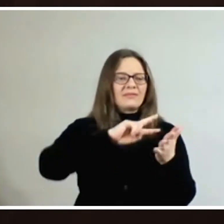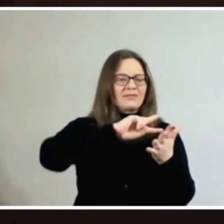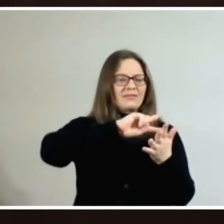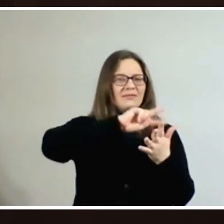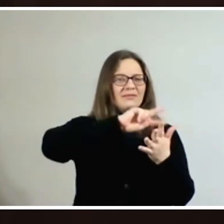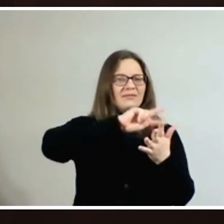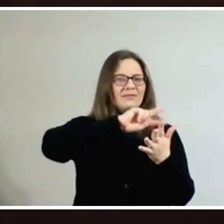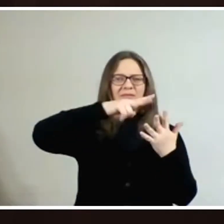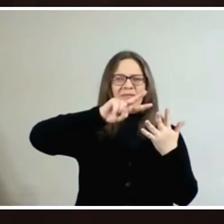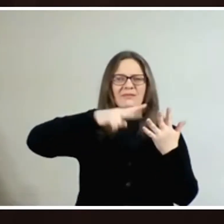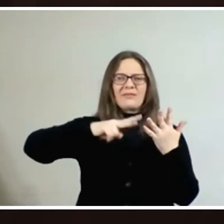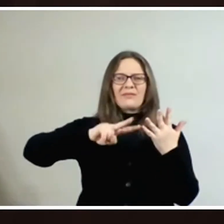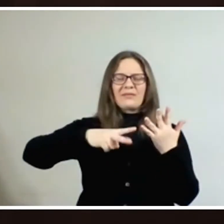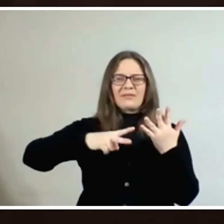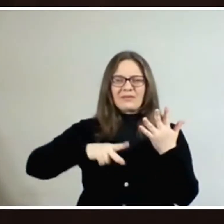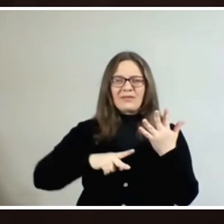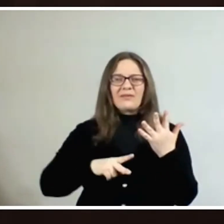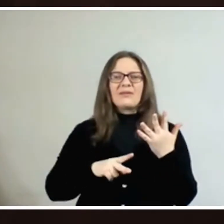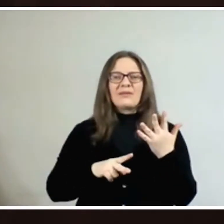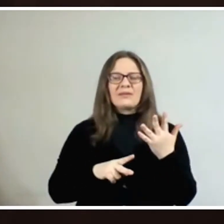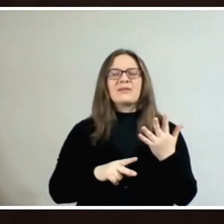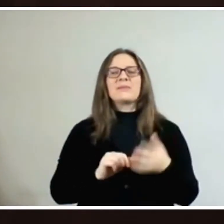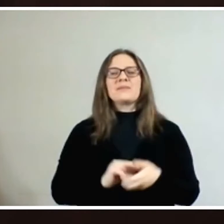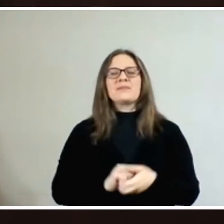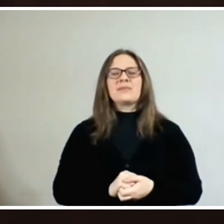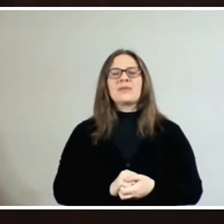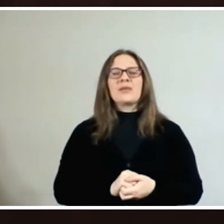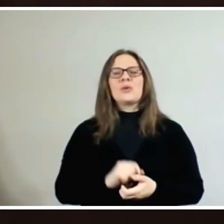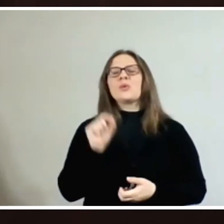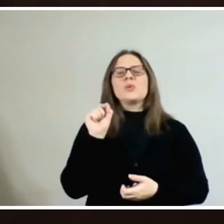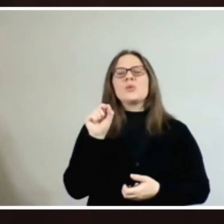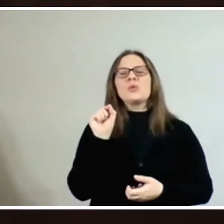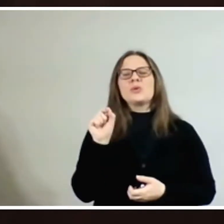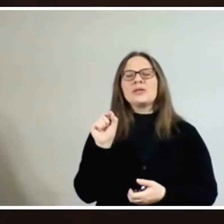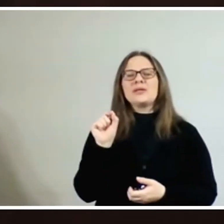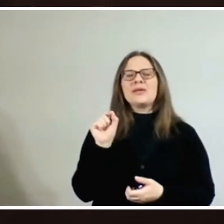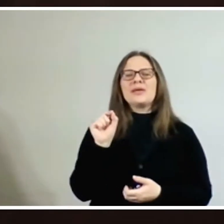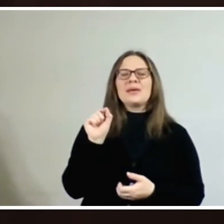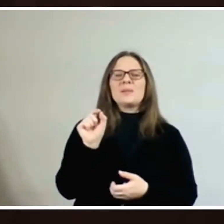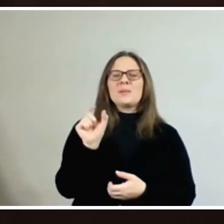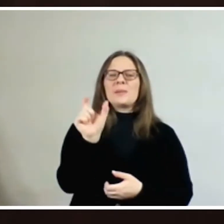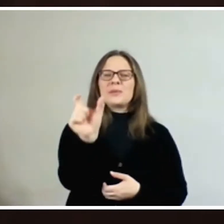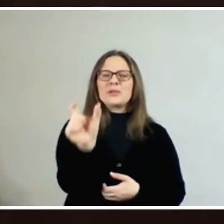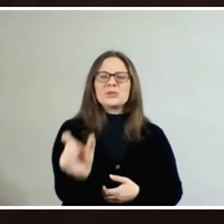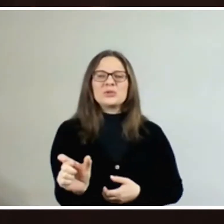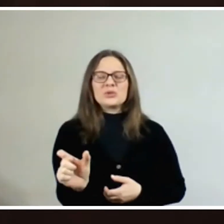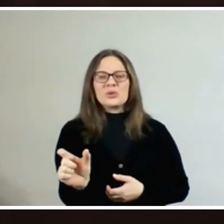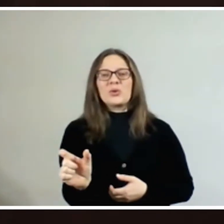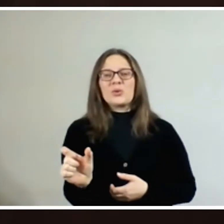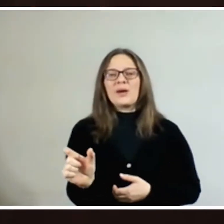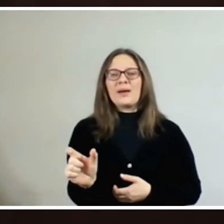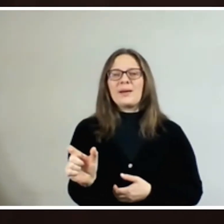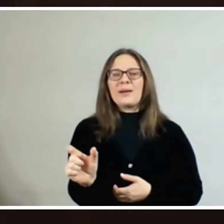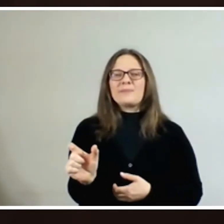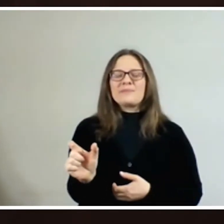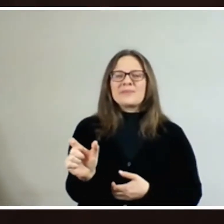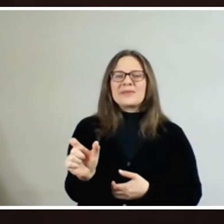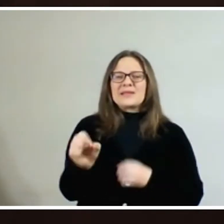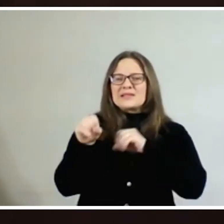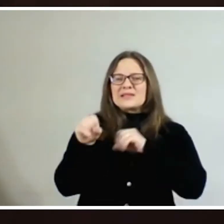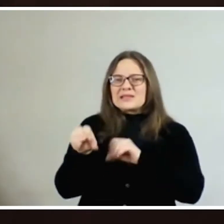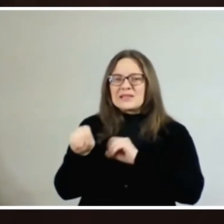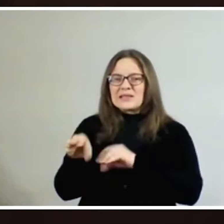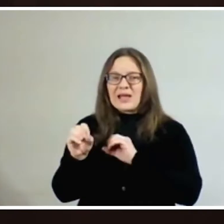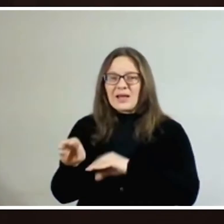de ascendência judaica, educado em Alexandria. A sua heresia era uma